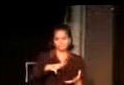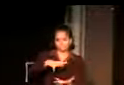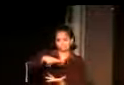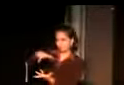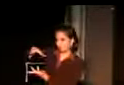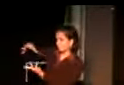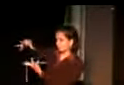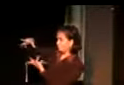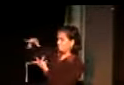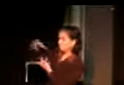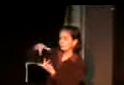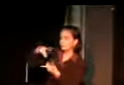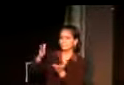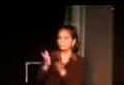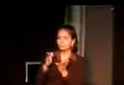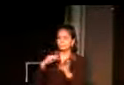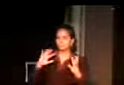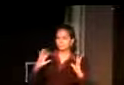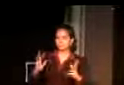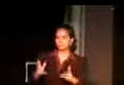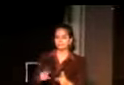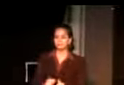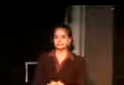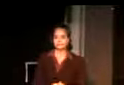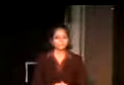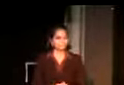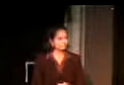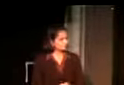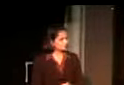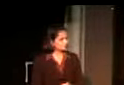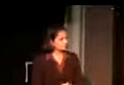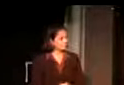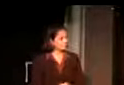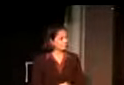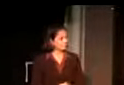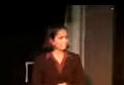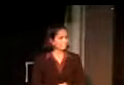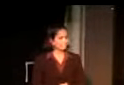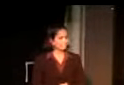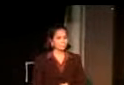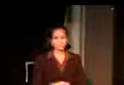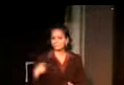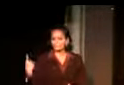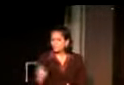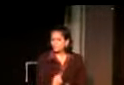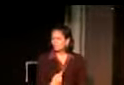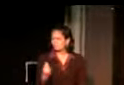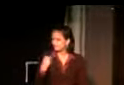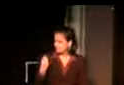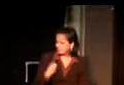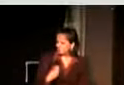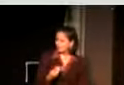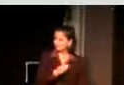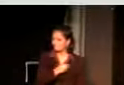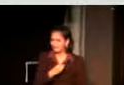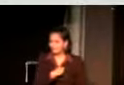envolto pela miséria esse estado deplorável indigente fraco